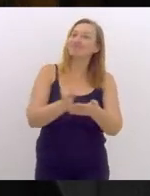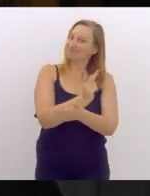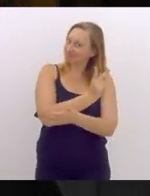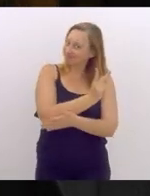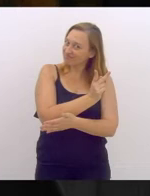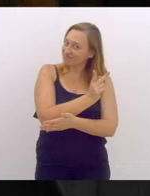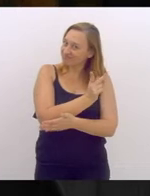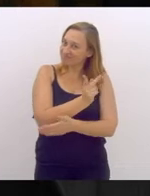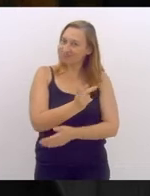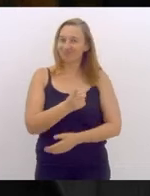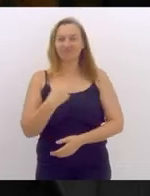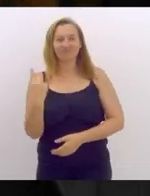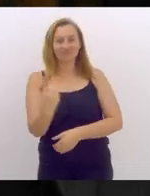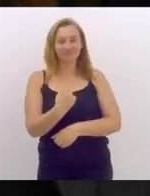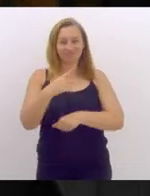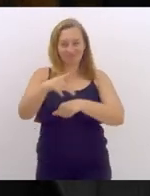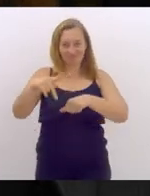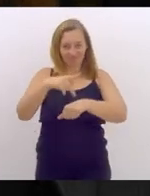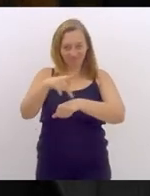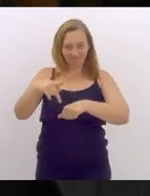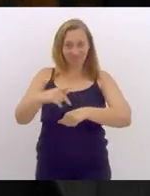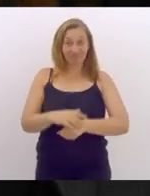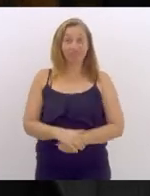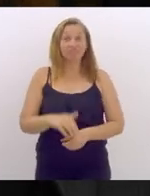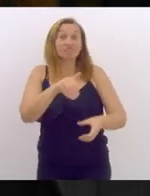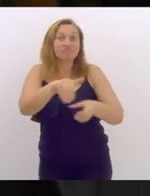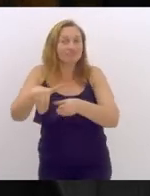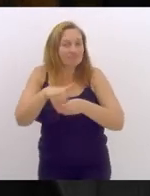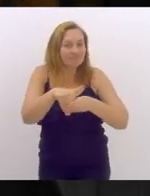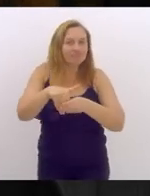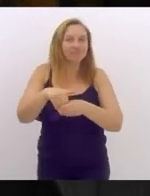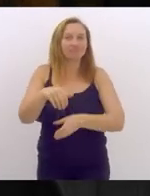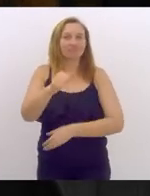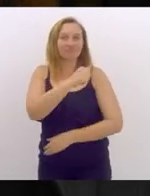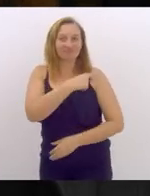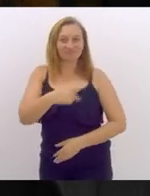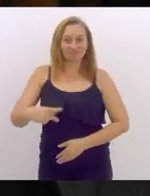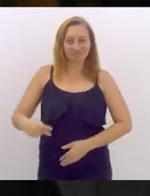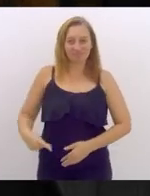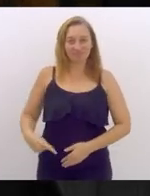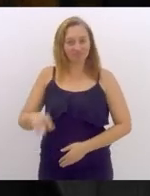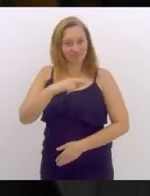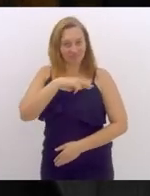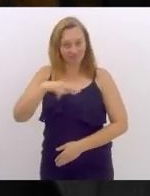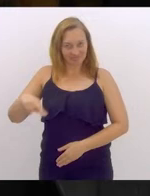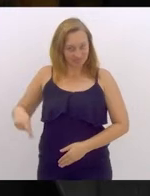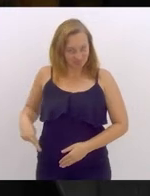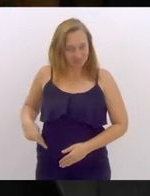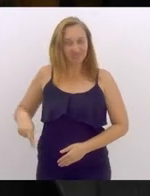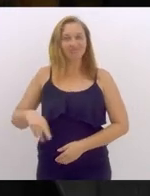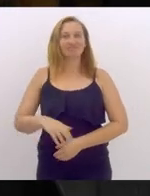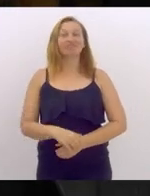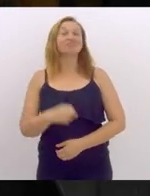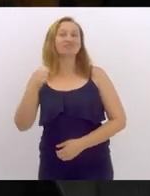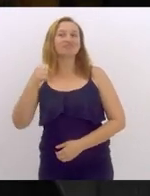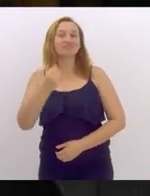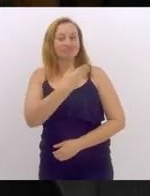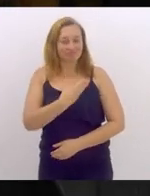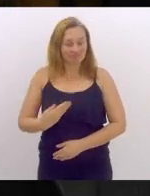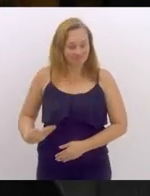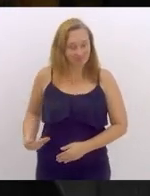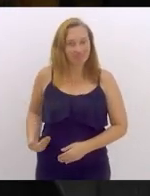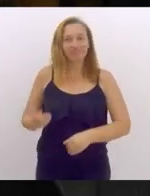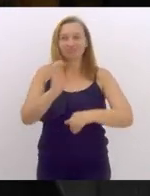em nosso país eleições para Presidente da República governadores